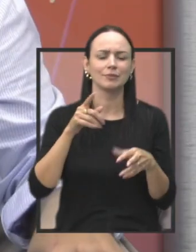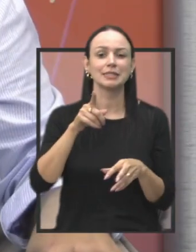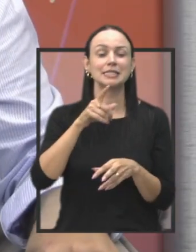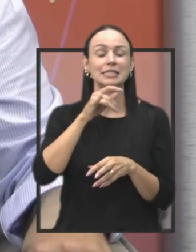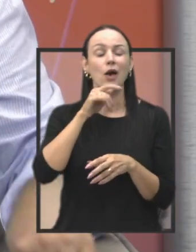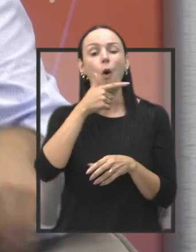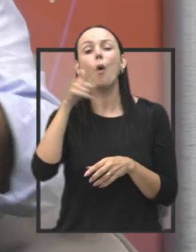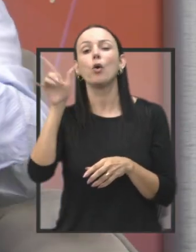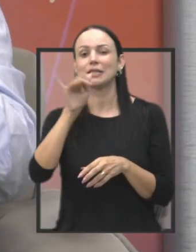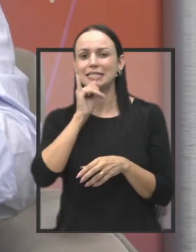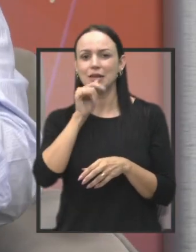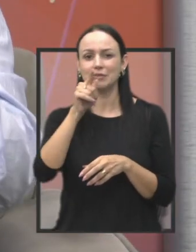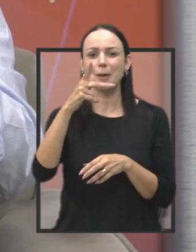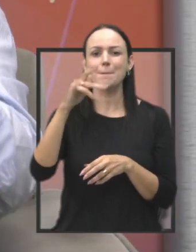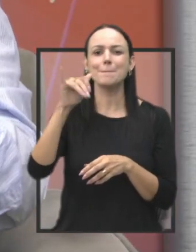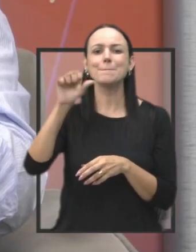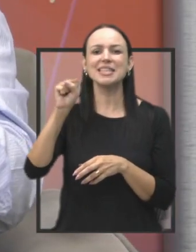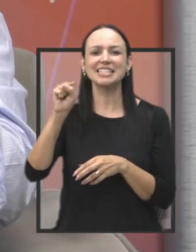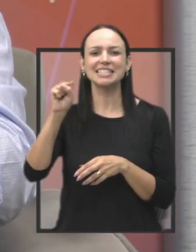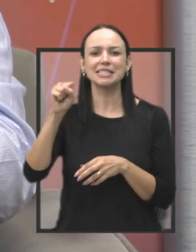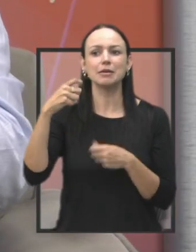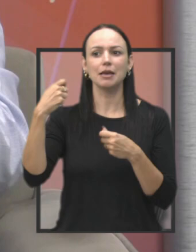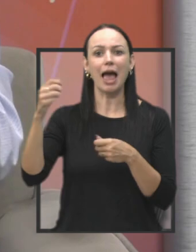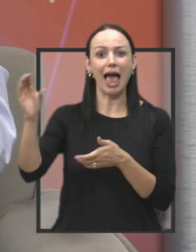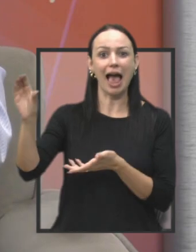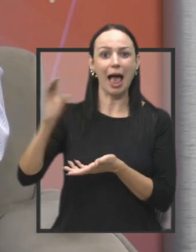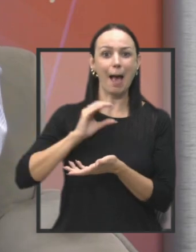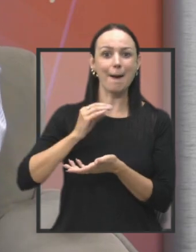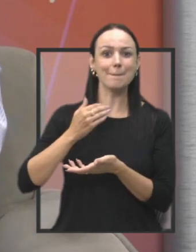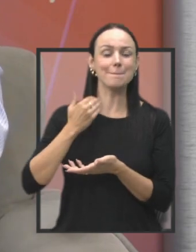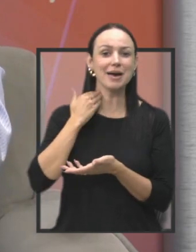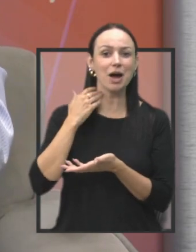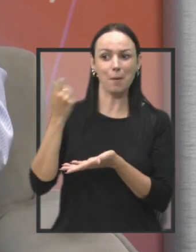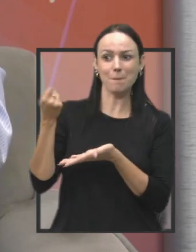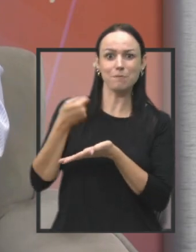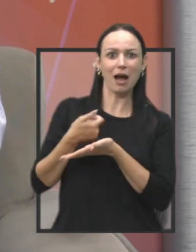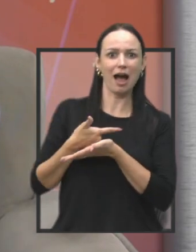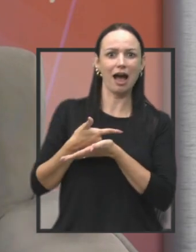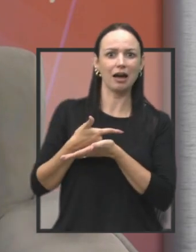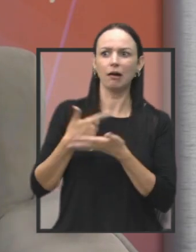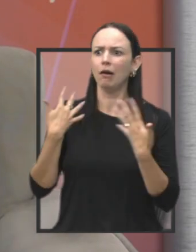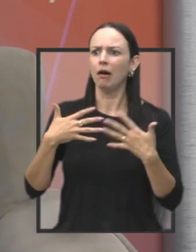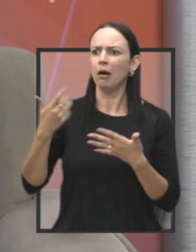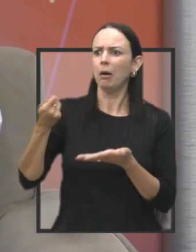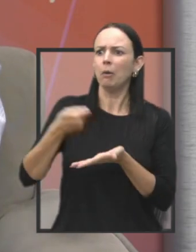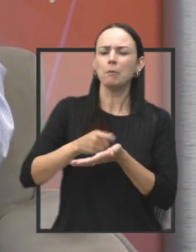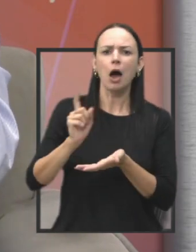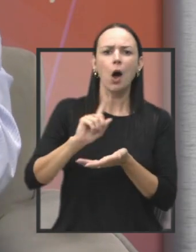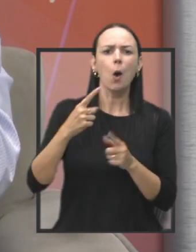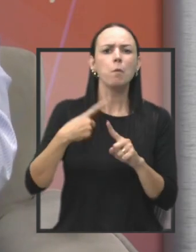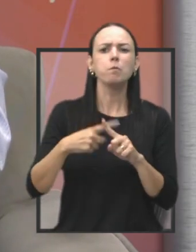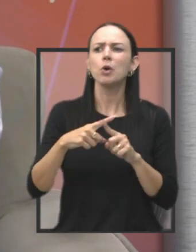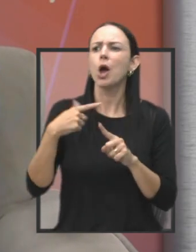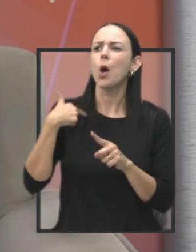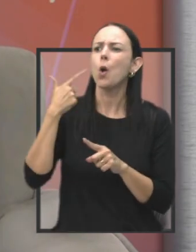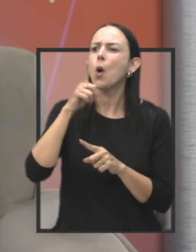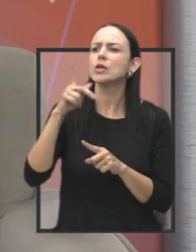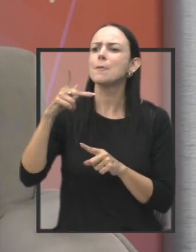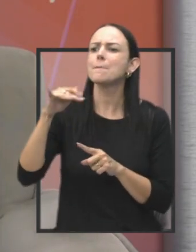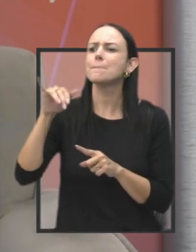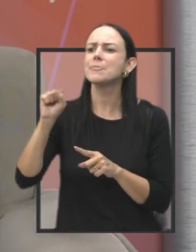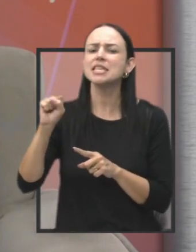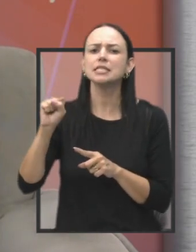receber. Aí não recebe o PIS. Começa a ficar aflita, e a hora que ela descobre que o CPF está